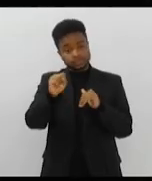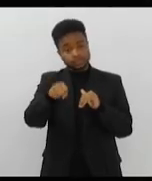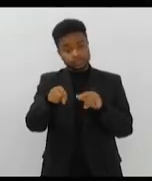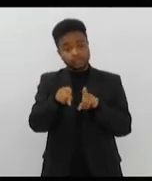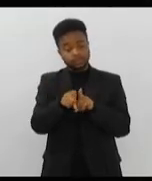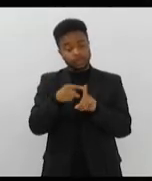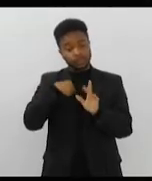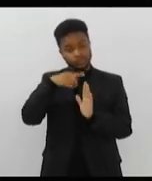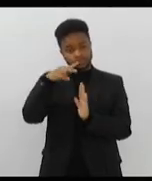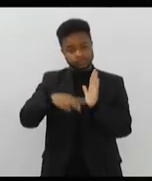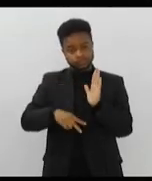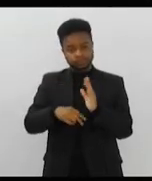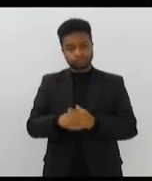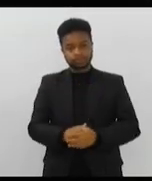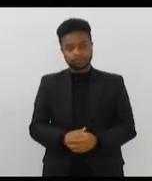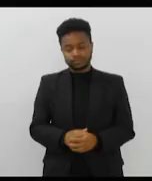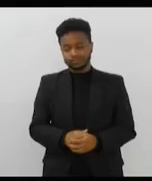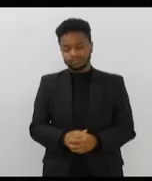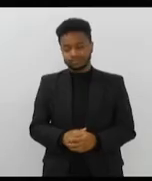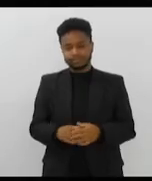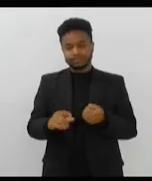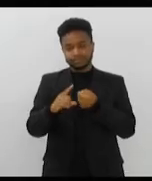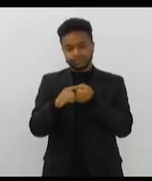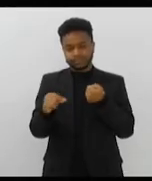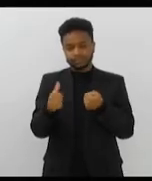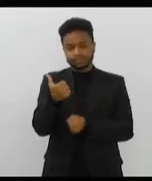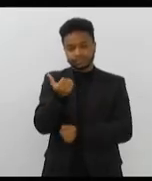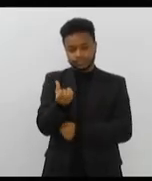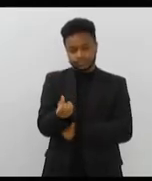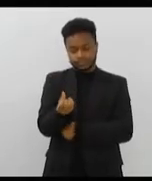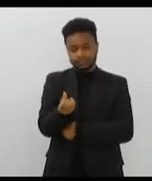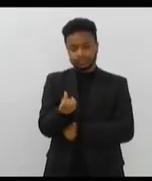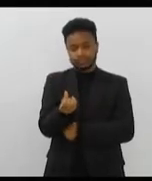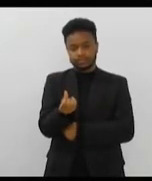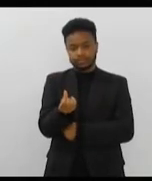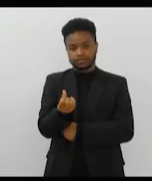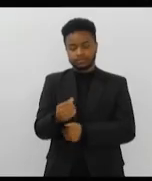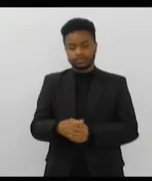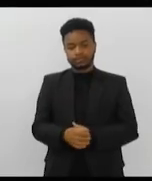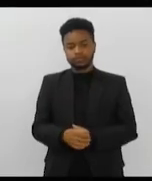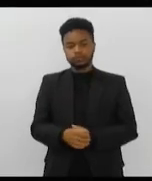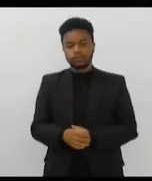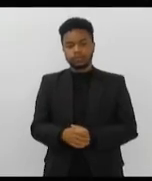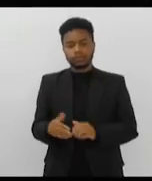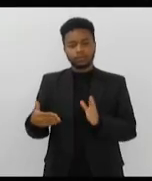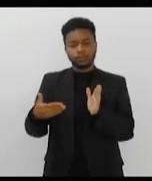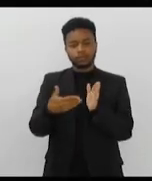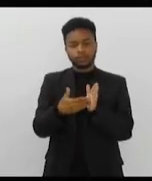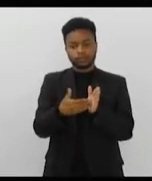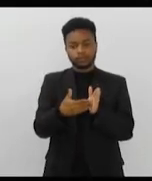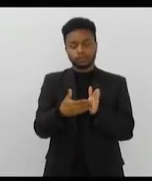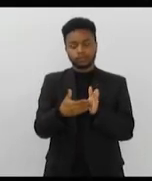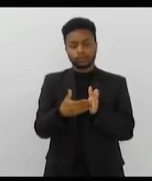ler. O artigo 16 ao artigo